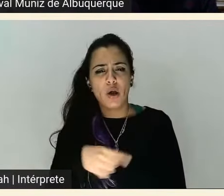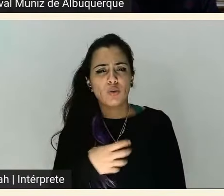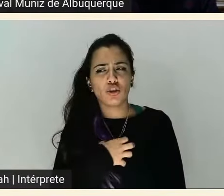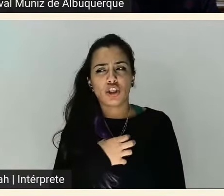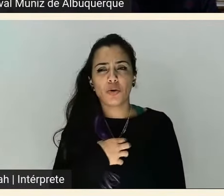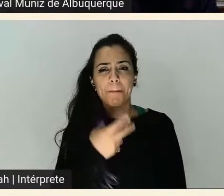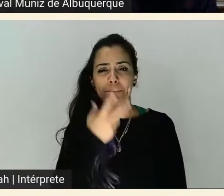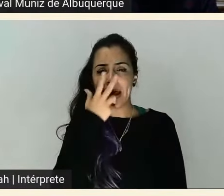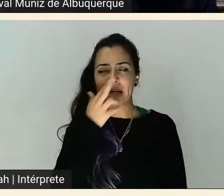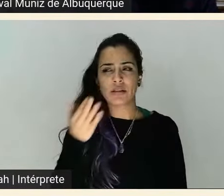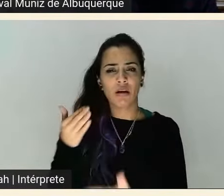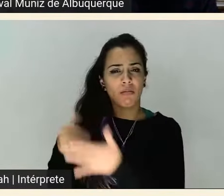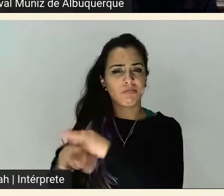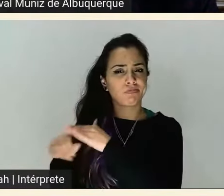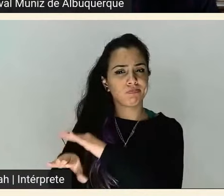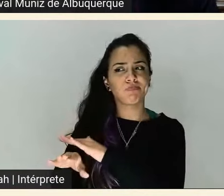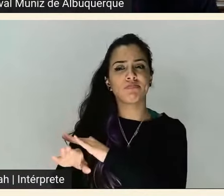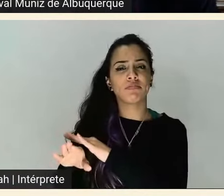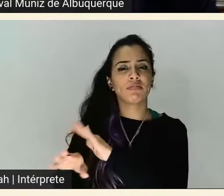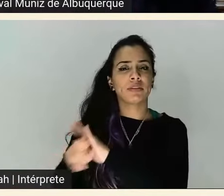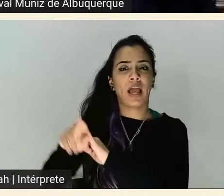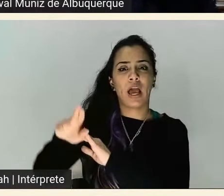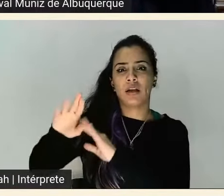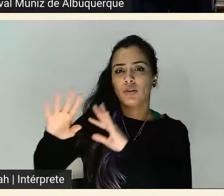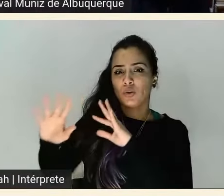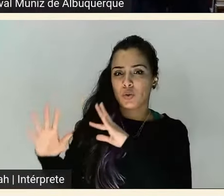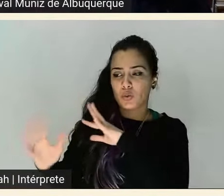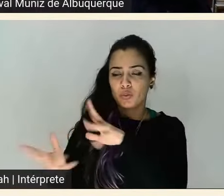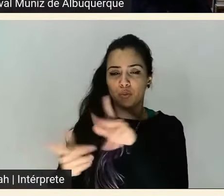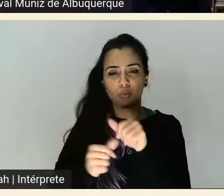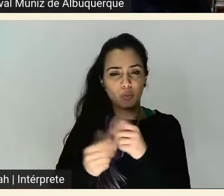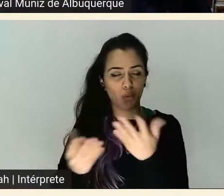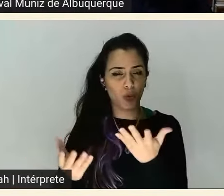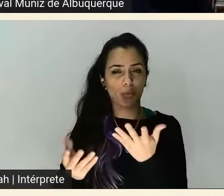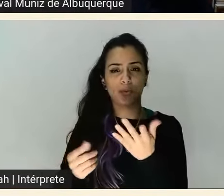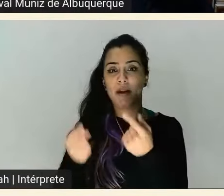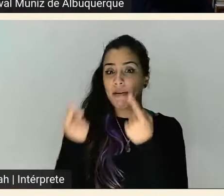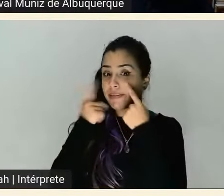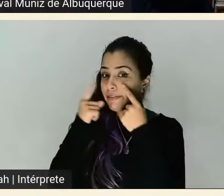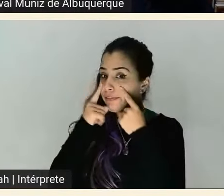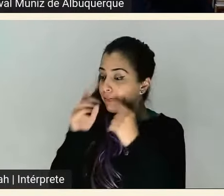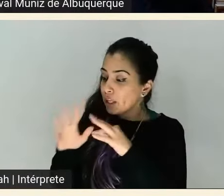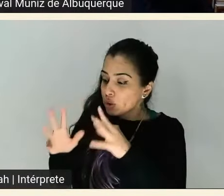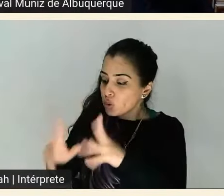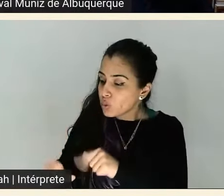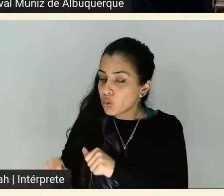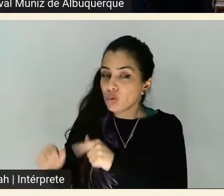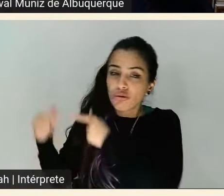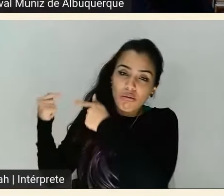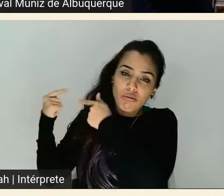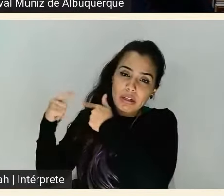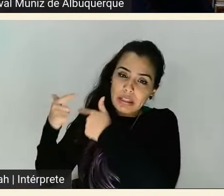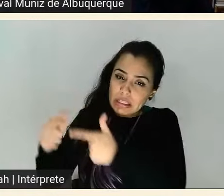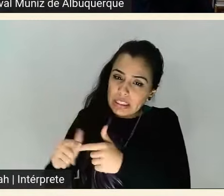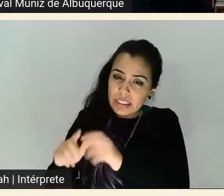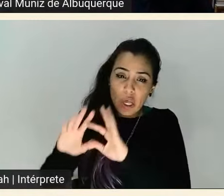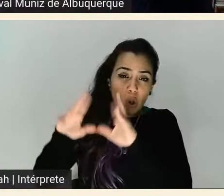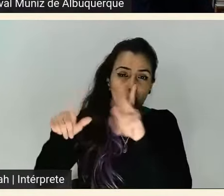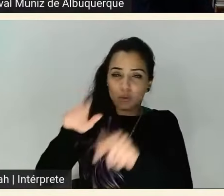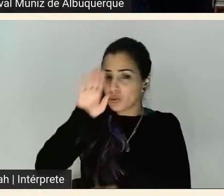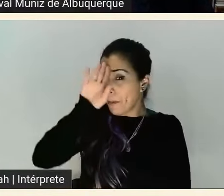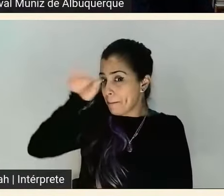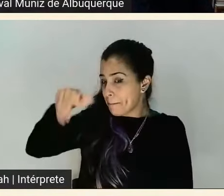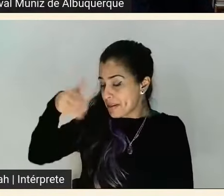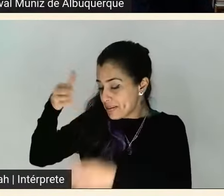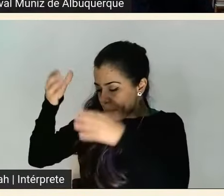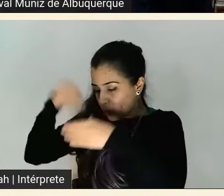nação, onde vem tudo, onde é o lugar remoto, onde vem as tradições, as crenças, lá, lá, lá. Onde está Macunaíma, onde está a